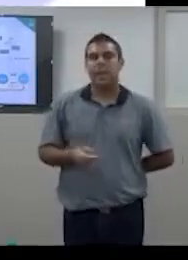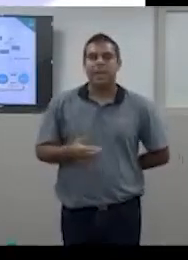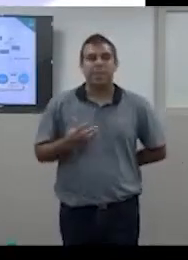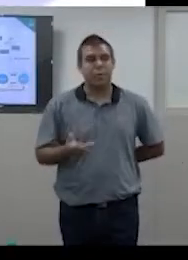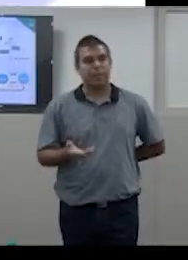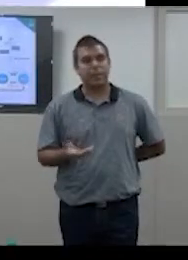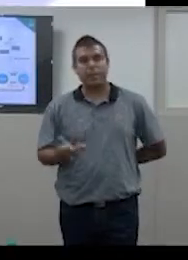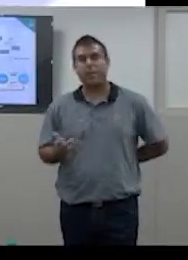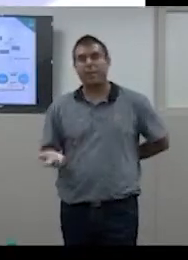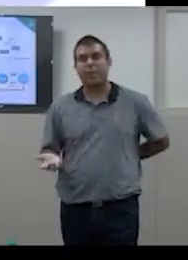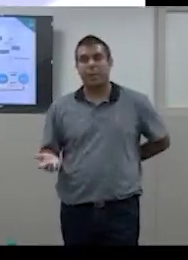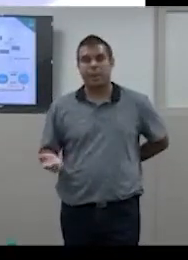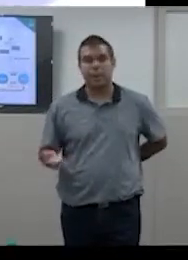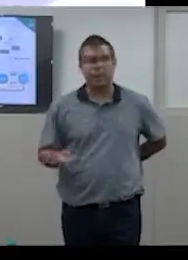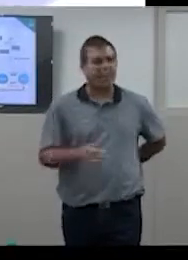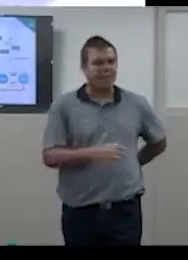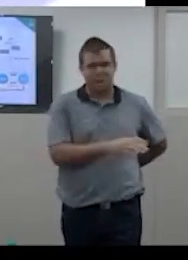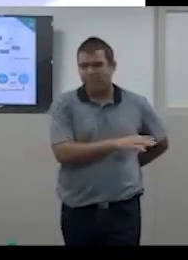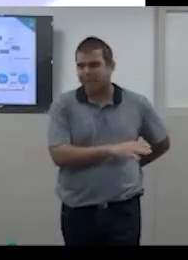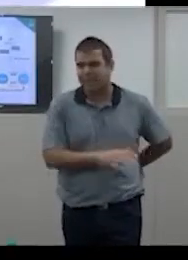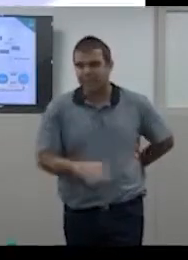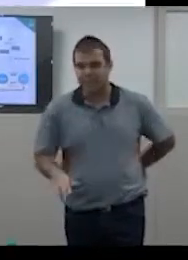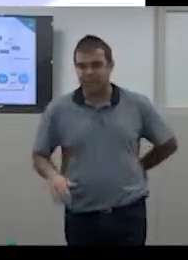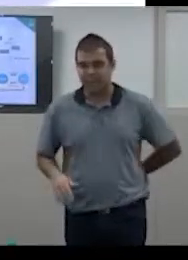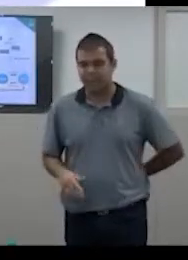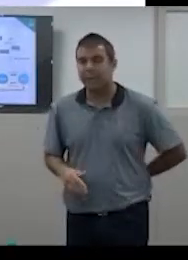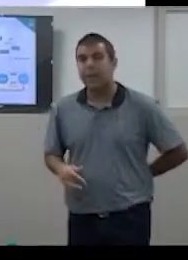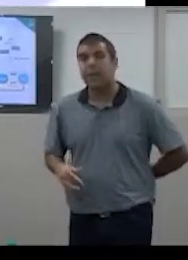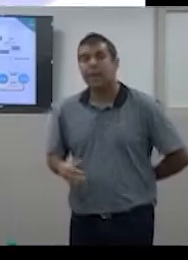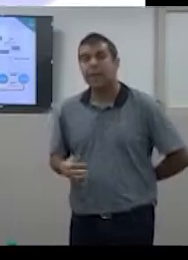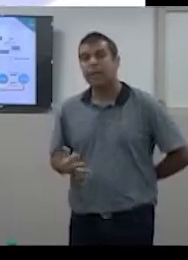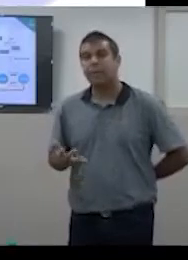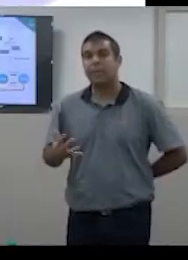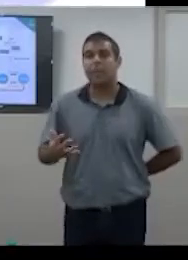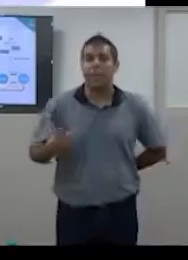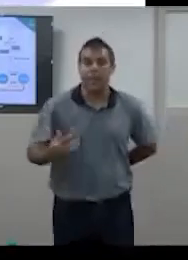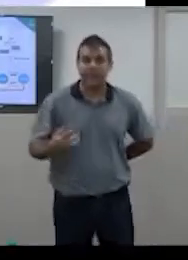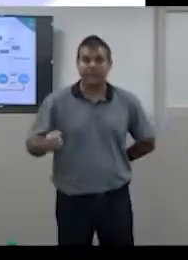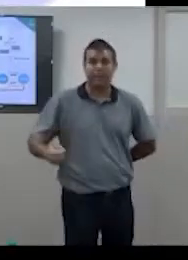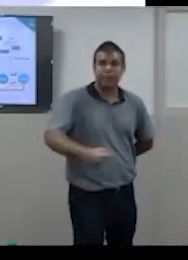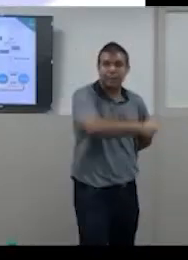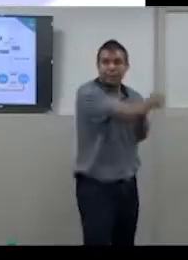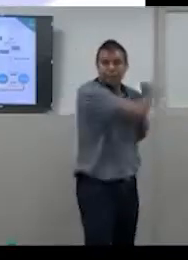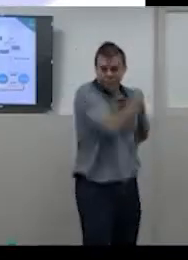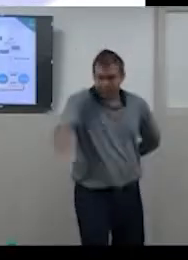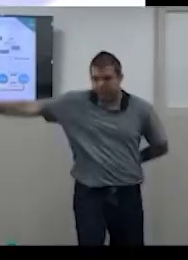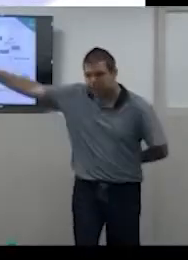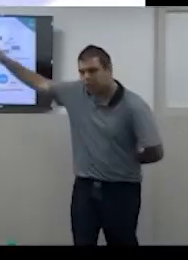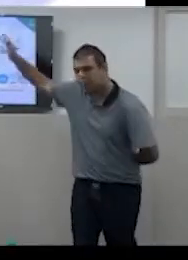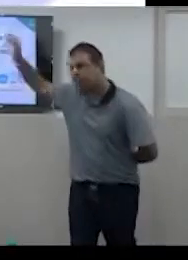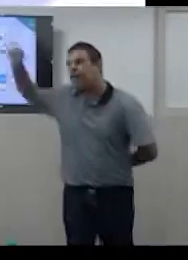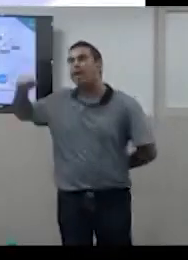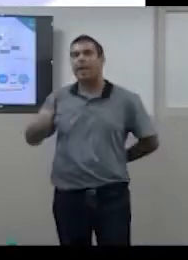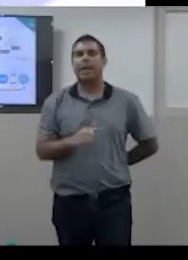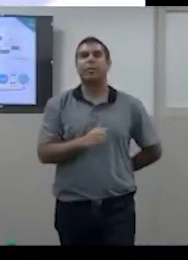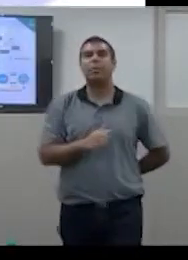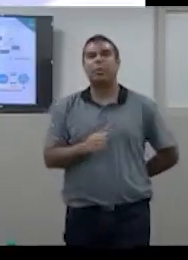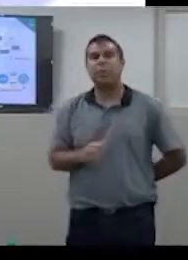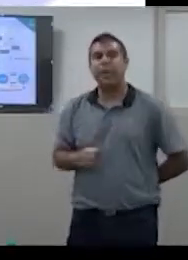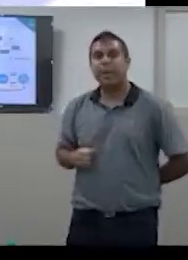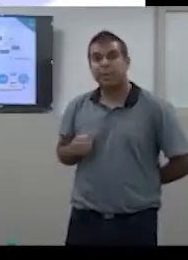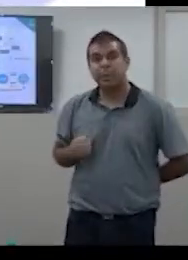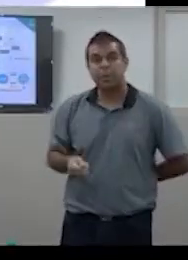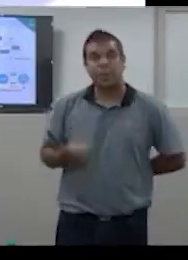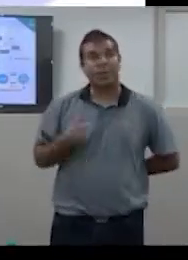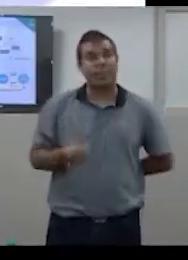você vai ter ali. Imagina assim, que você tem um fogão a lenha, aquela chapa está extremamente quente, você taca a tua mão molhada, você faz isso aqui, ó, em cima da chapa, cai